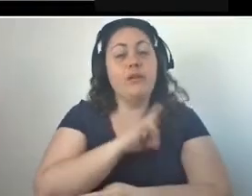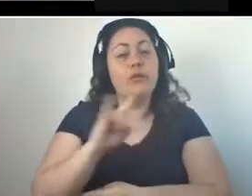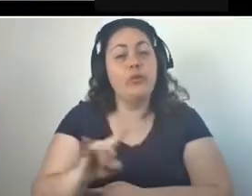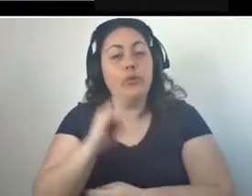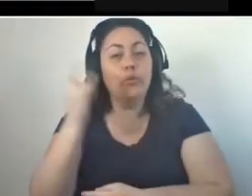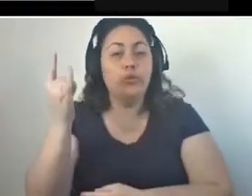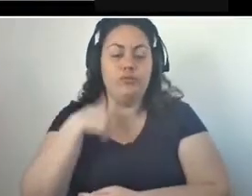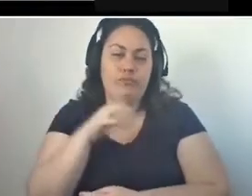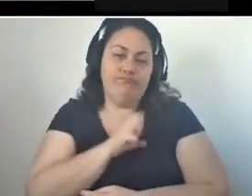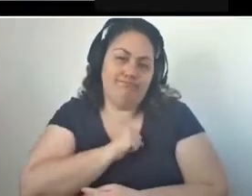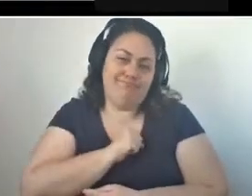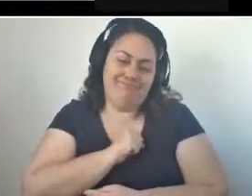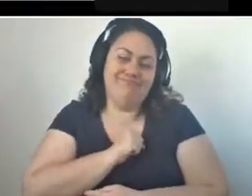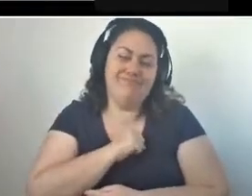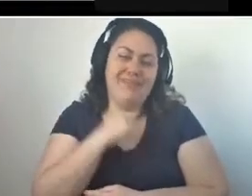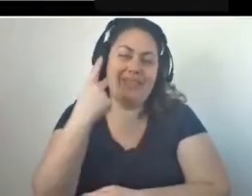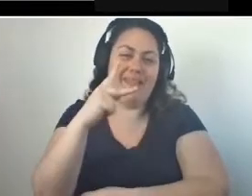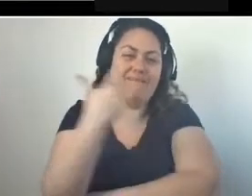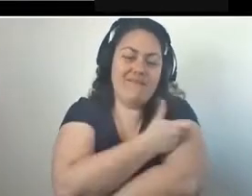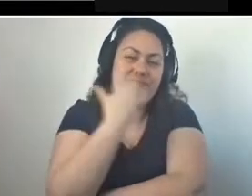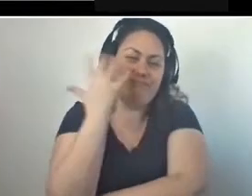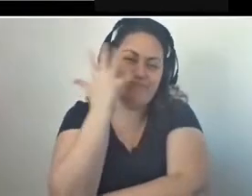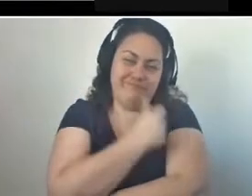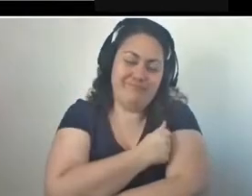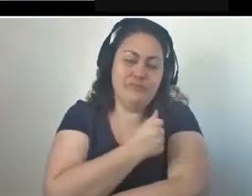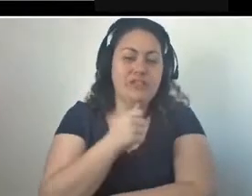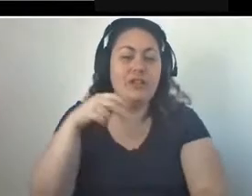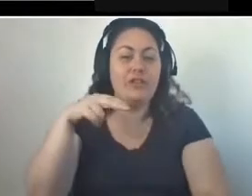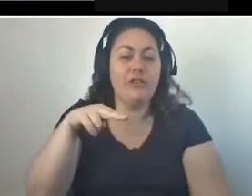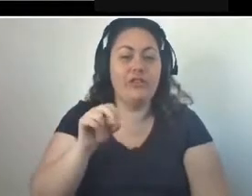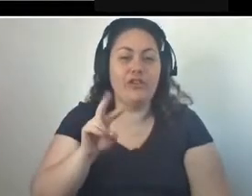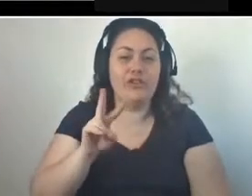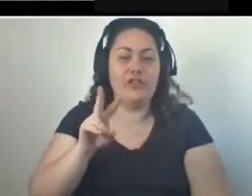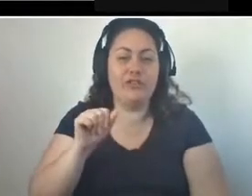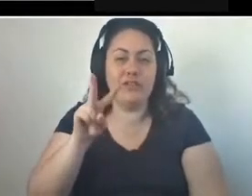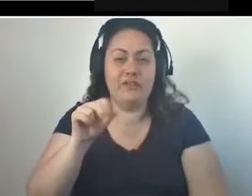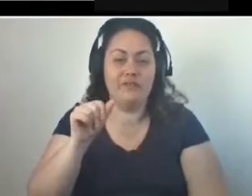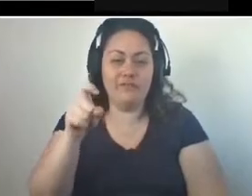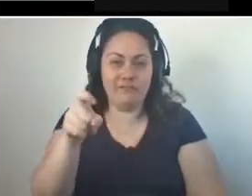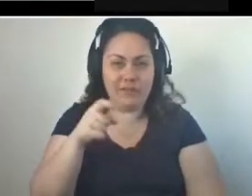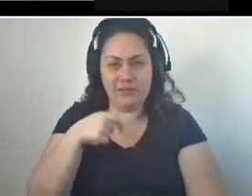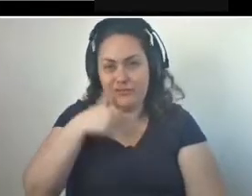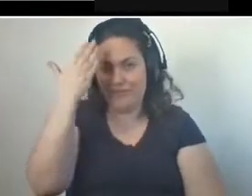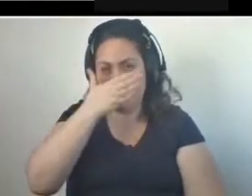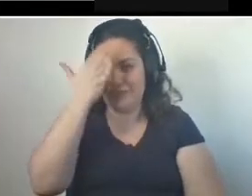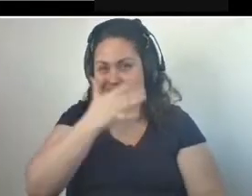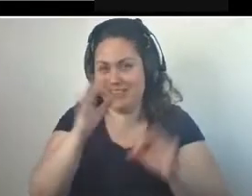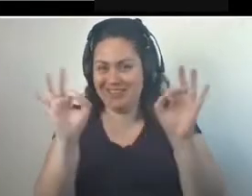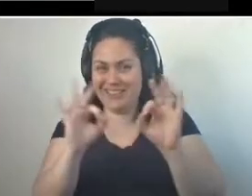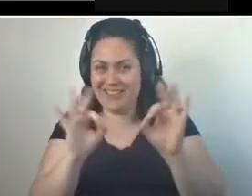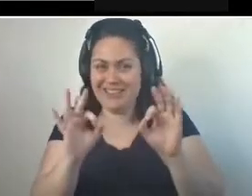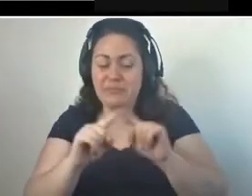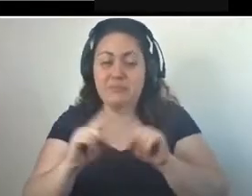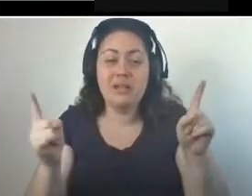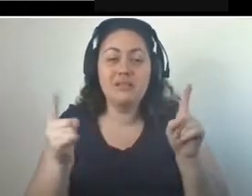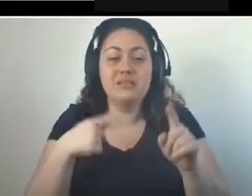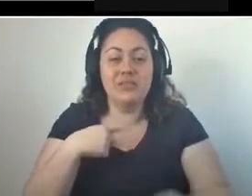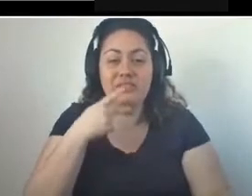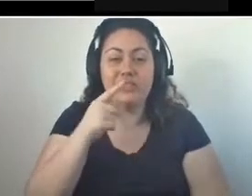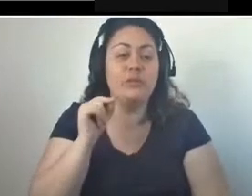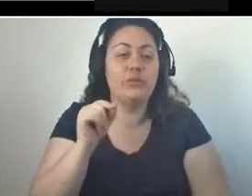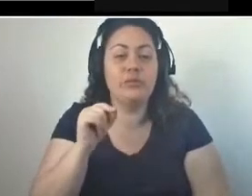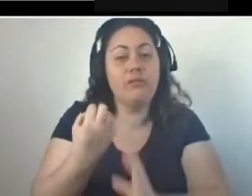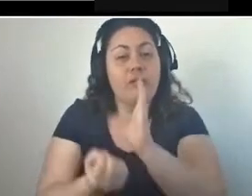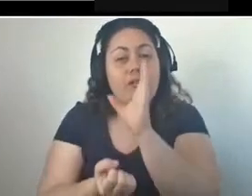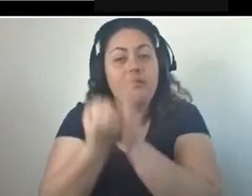a maneira como engenheiraram ela, que é a Novavax, que eu não estou ganhando nada, tá, para dizer isso, mas eu acho legal porque eles engenheiraram